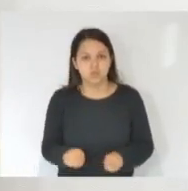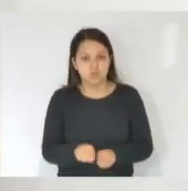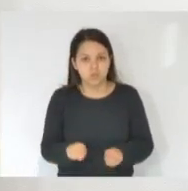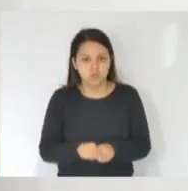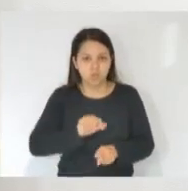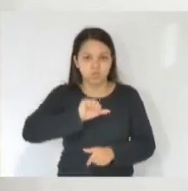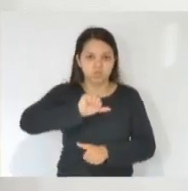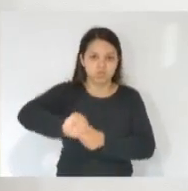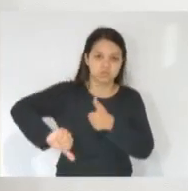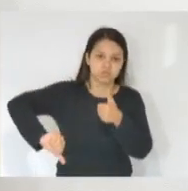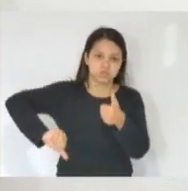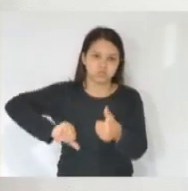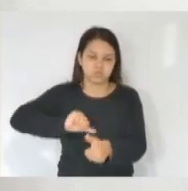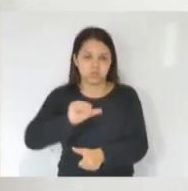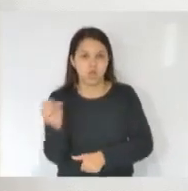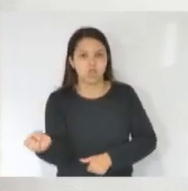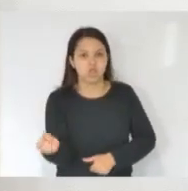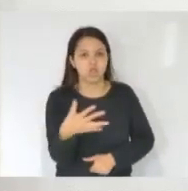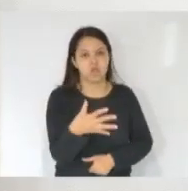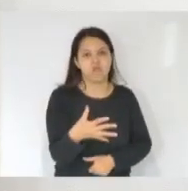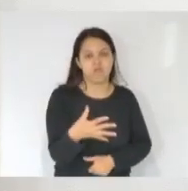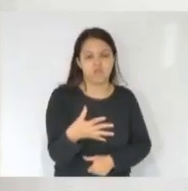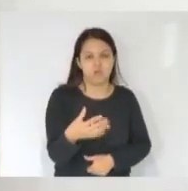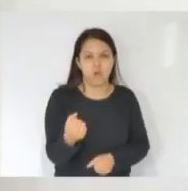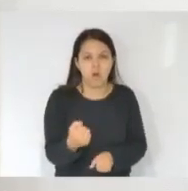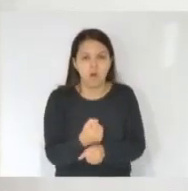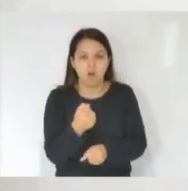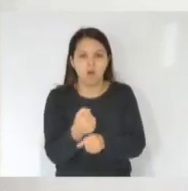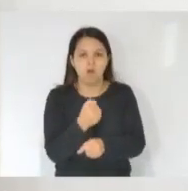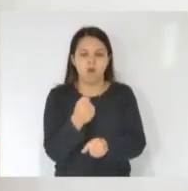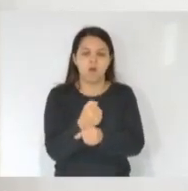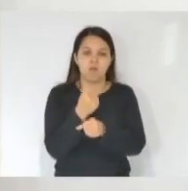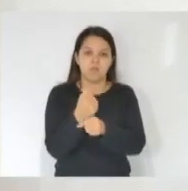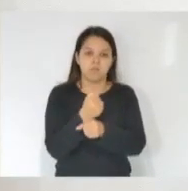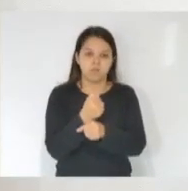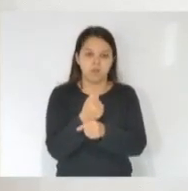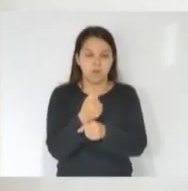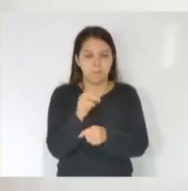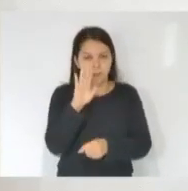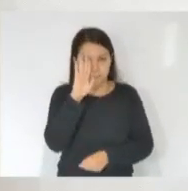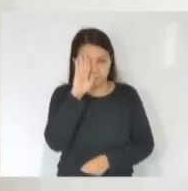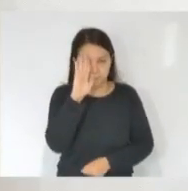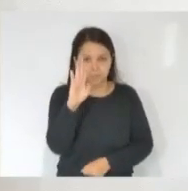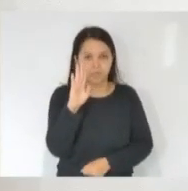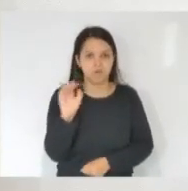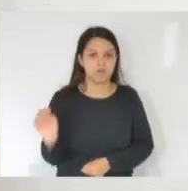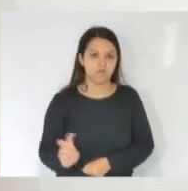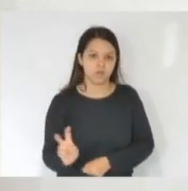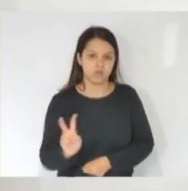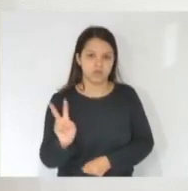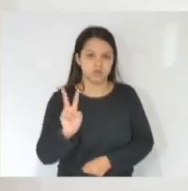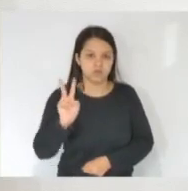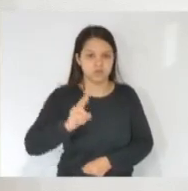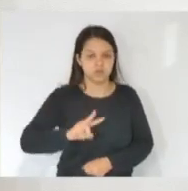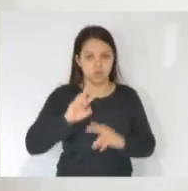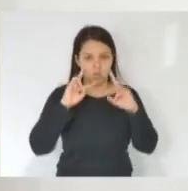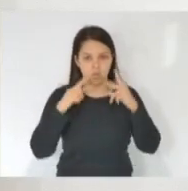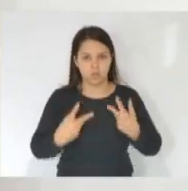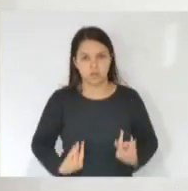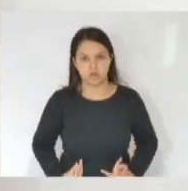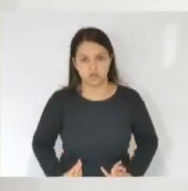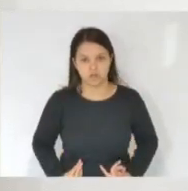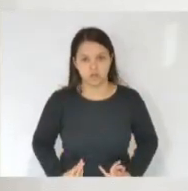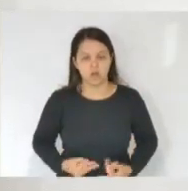trabalho, obras, mas, acima de tudo, na valorização humana. E é pela valorização humana que nós estamos aqui